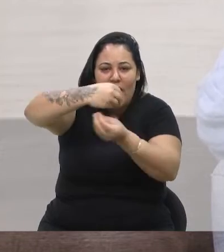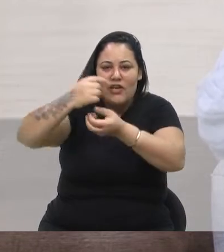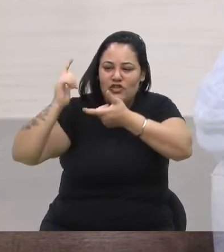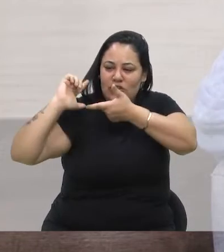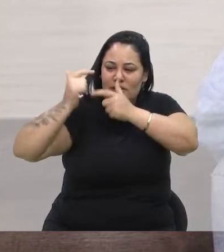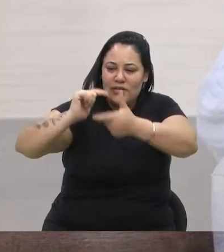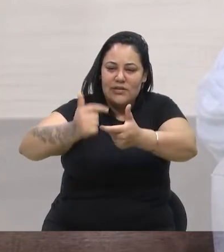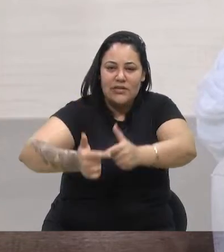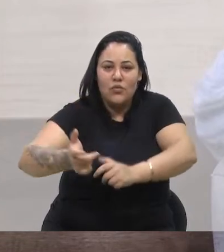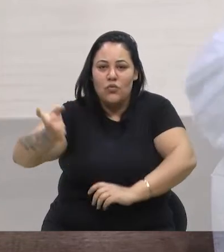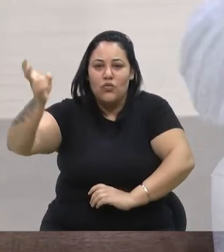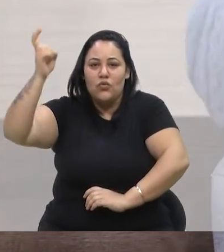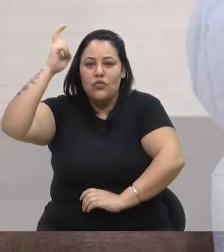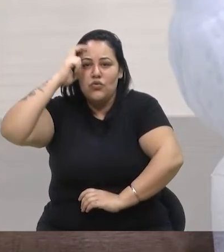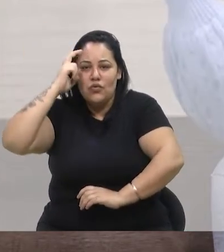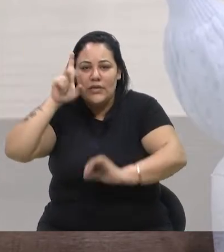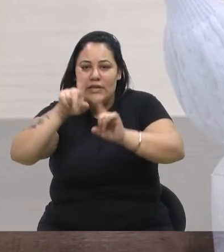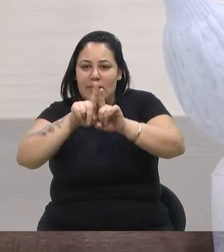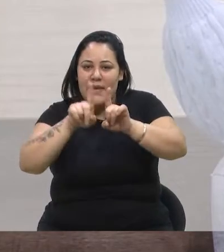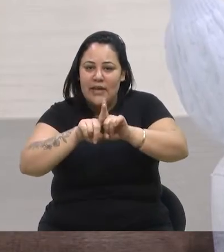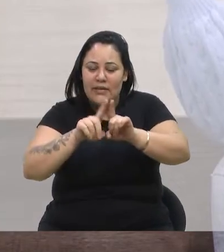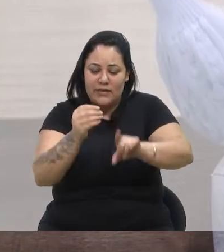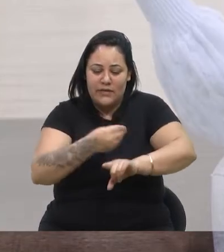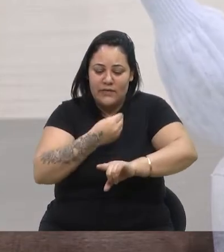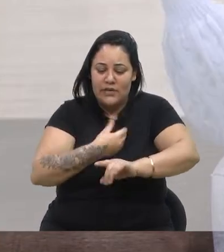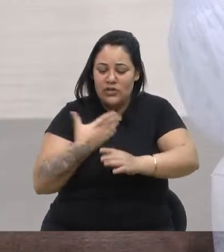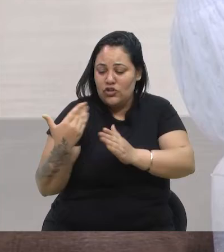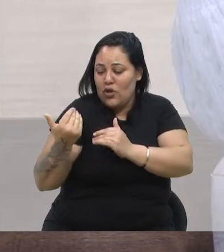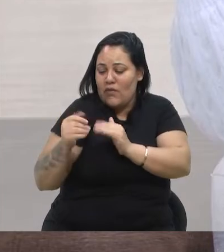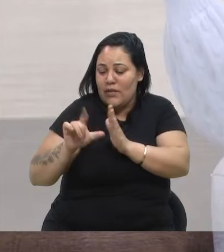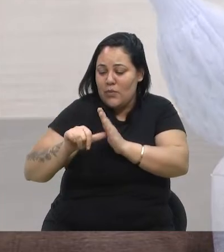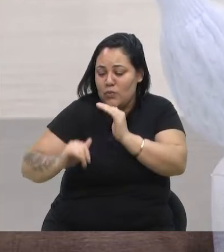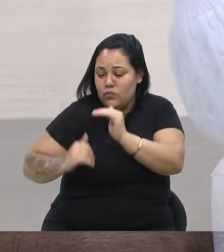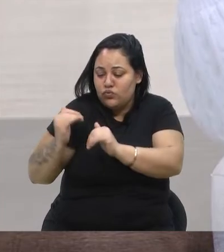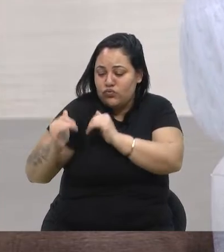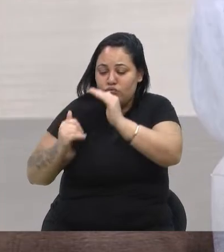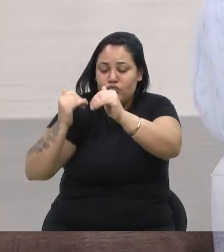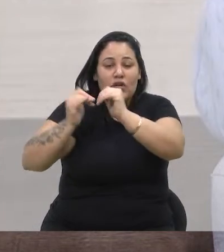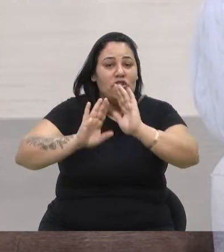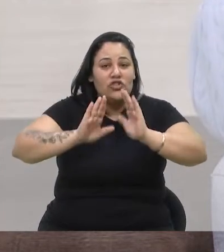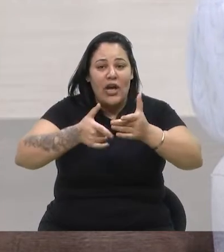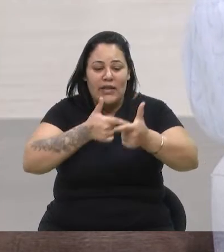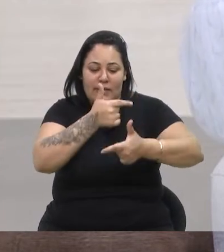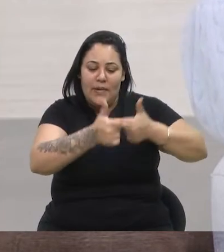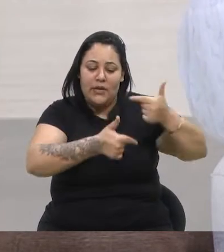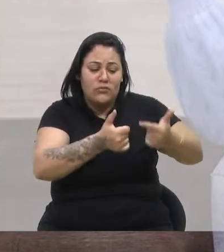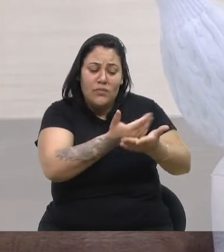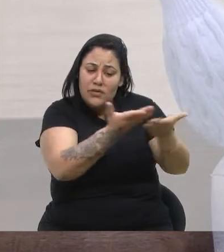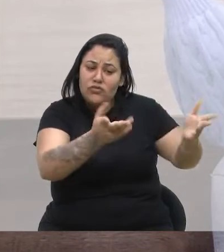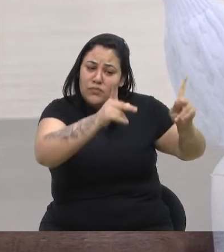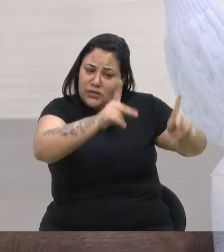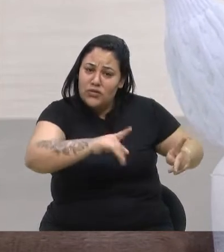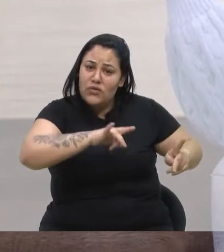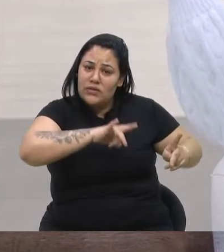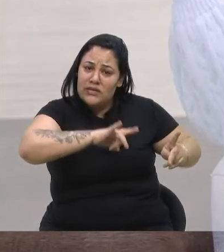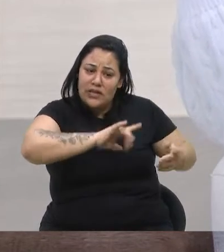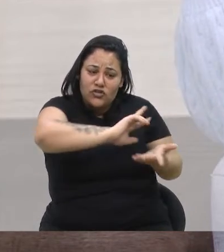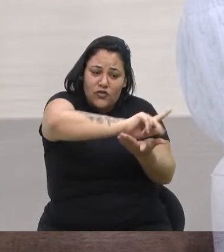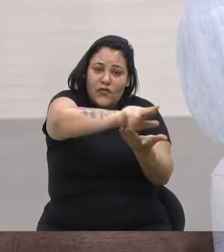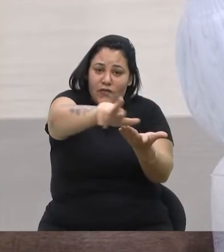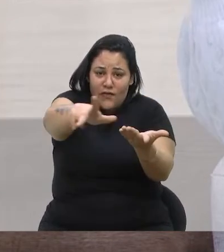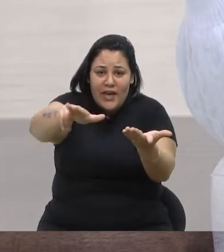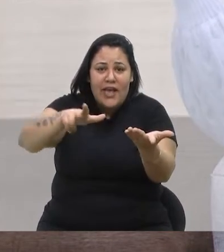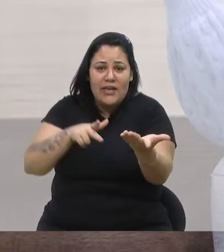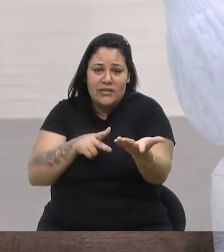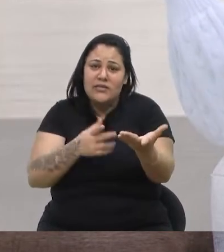tanto, algumas mais, outras menos, mas inevitavelmente na adolescência, na vida jovem e seguindo, vão trabalhar em ambientes